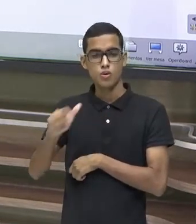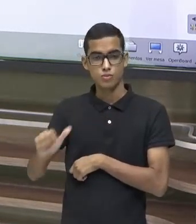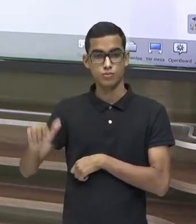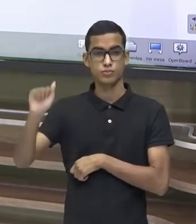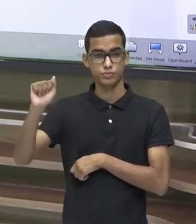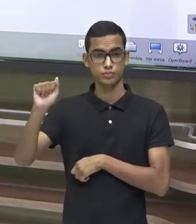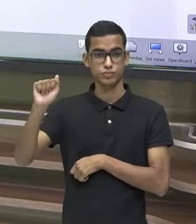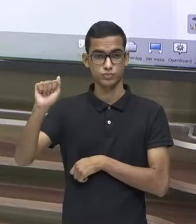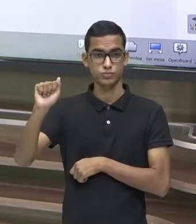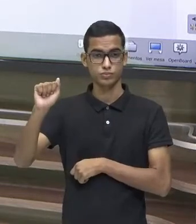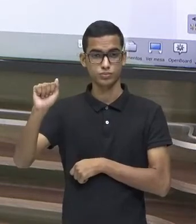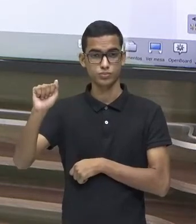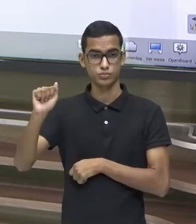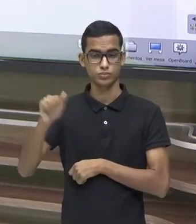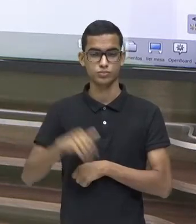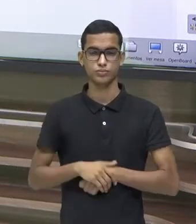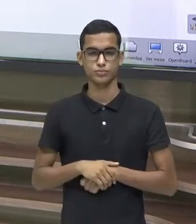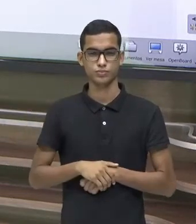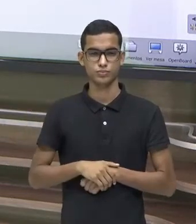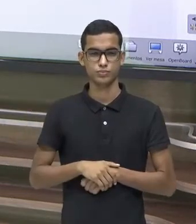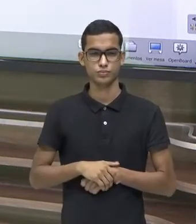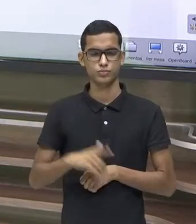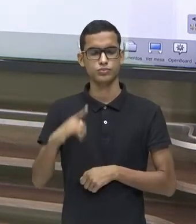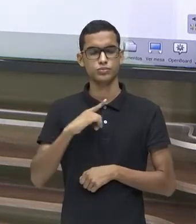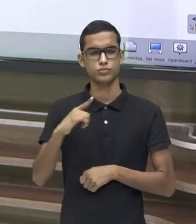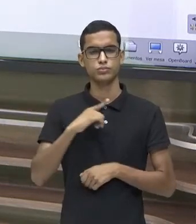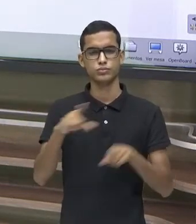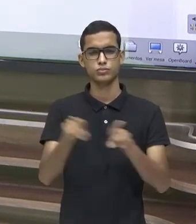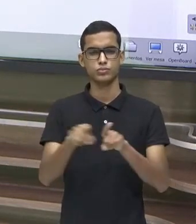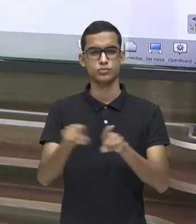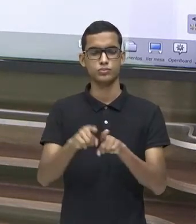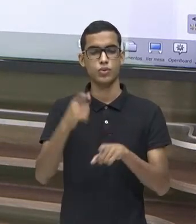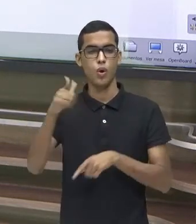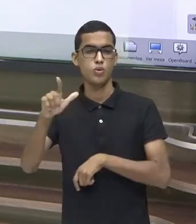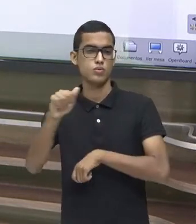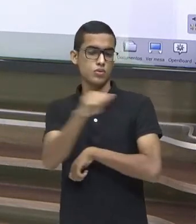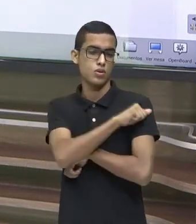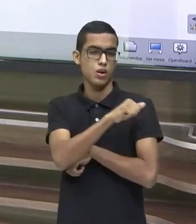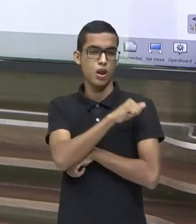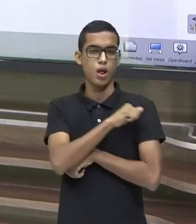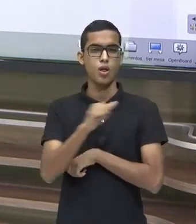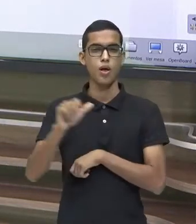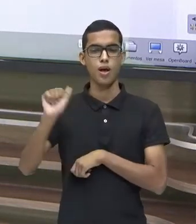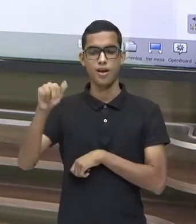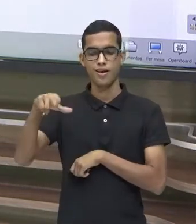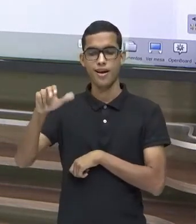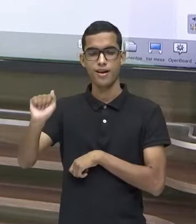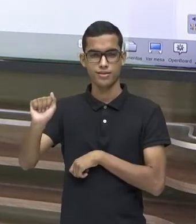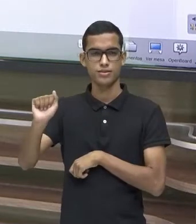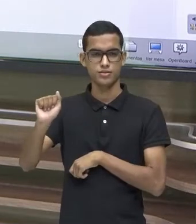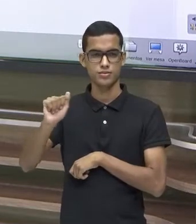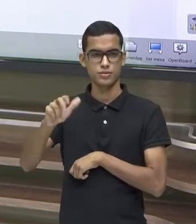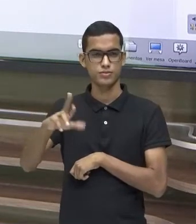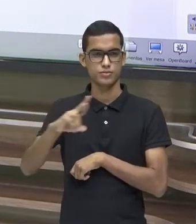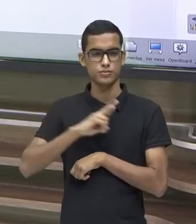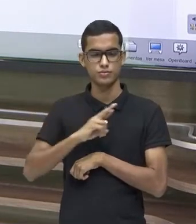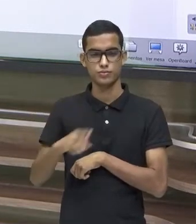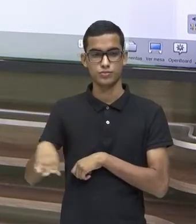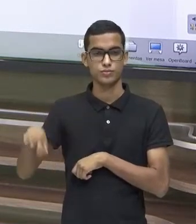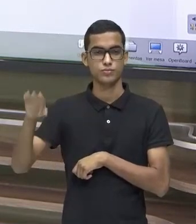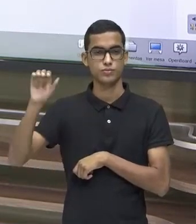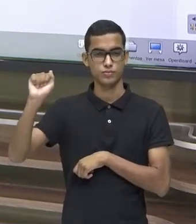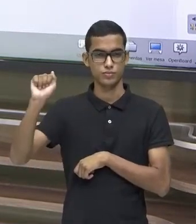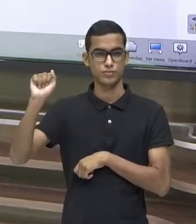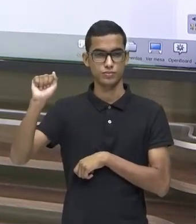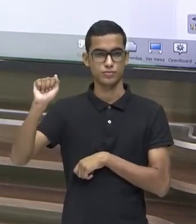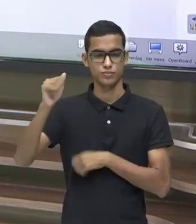ali, ó, duodeno, jejuno e íleo. E temos também a participação da Ana Beatriz, que marcou também a alternativa A. Né? Então, a